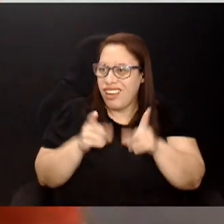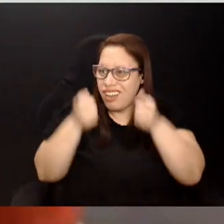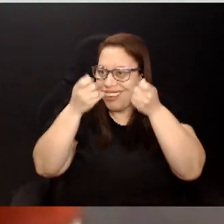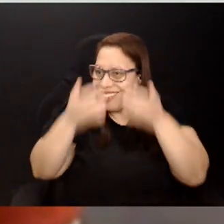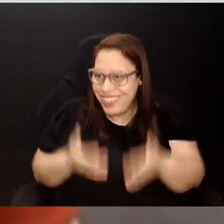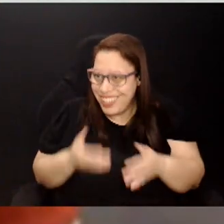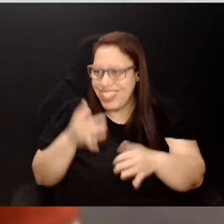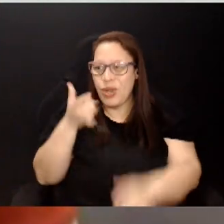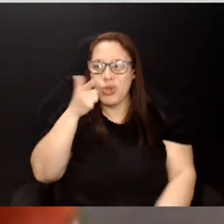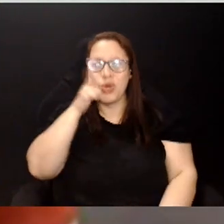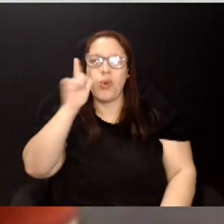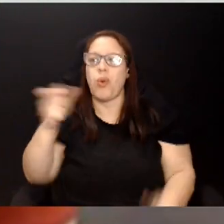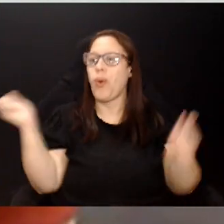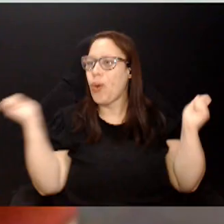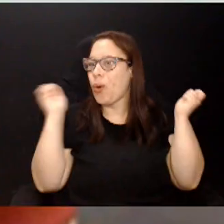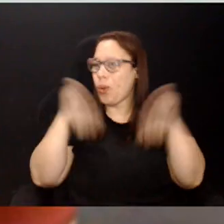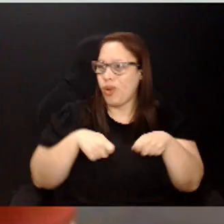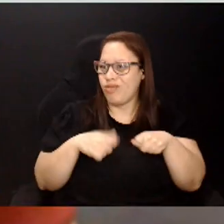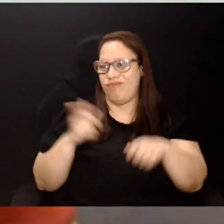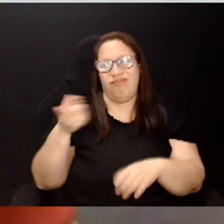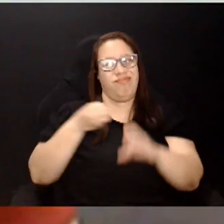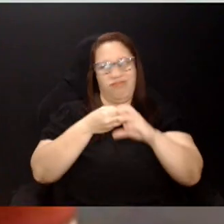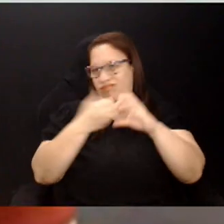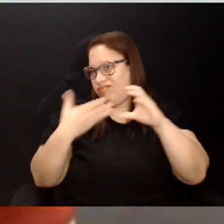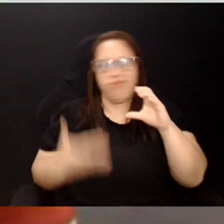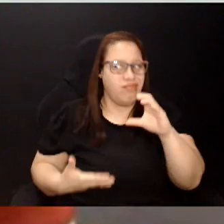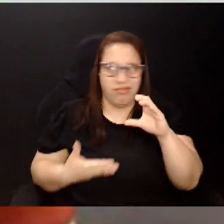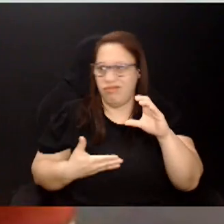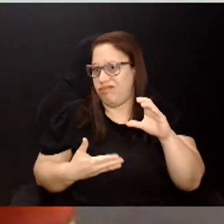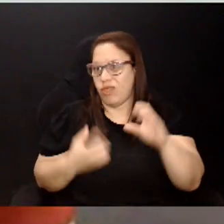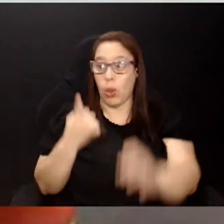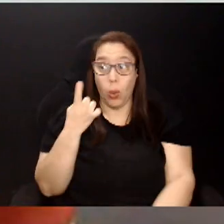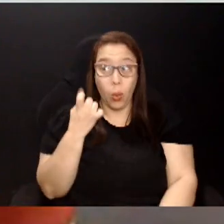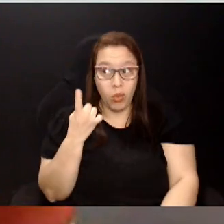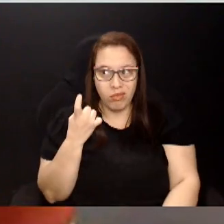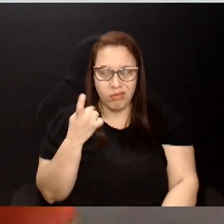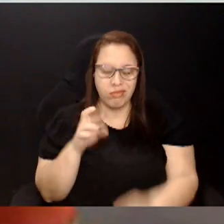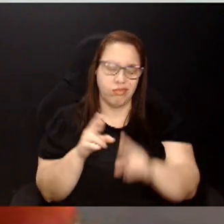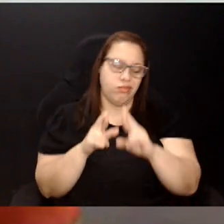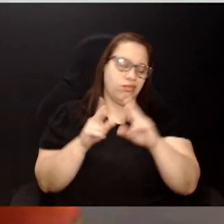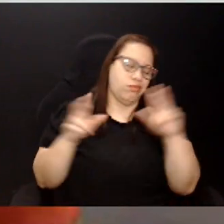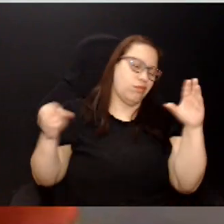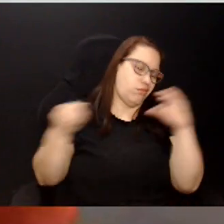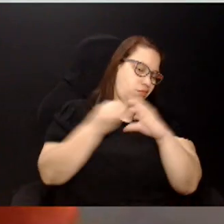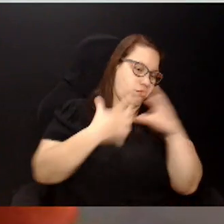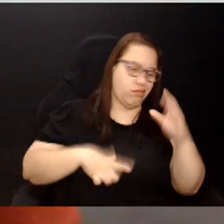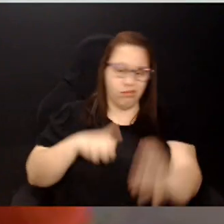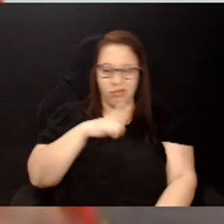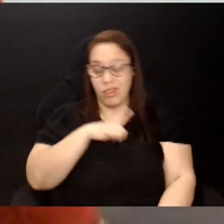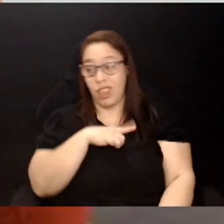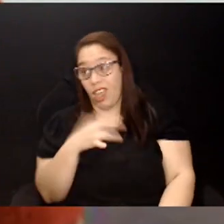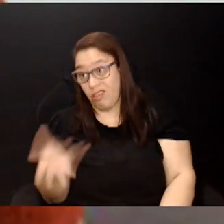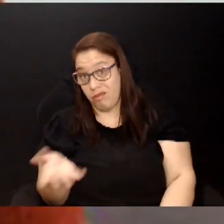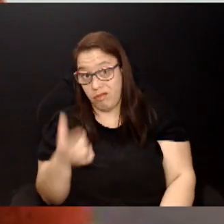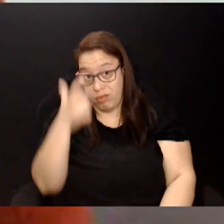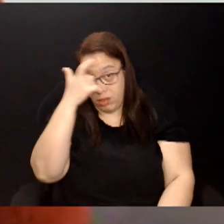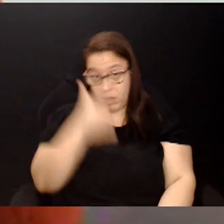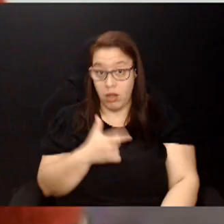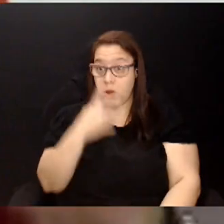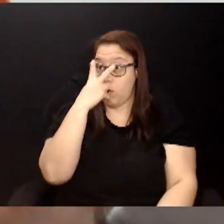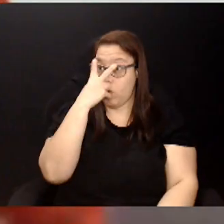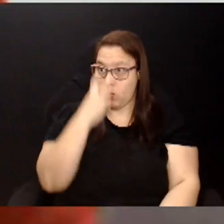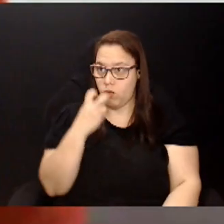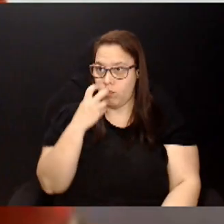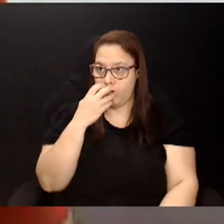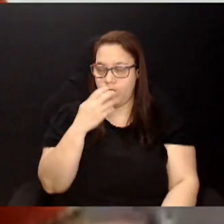capacidade, ela não define caráter, ela é uma das muitas características que as pessoas possuem. Eu sou uma pessoa cega, mas antes de ser uma